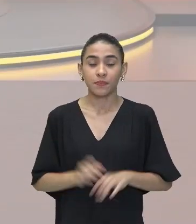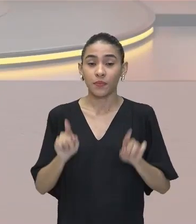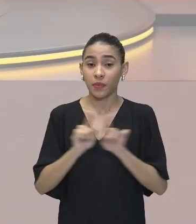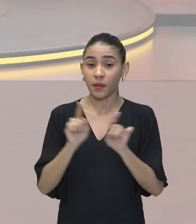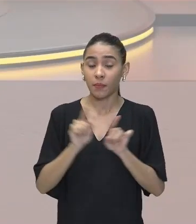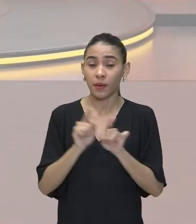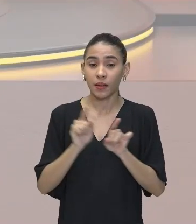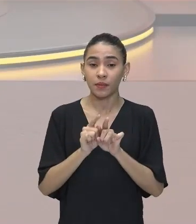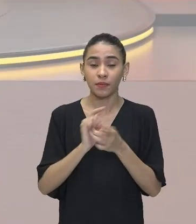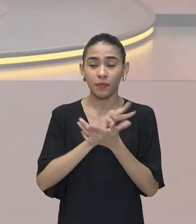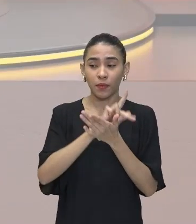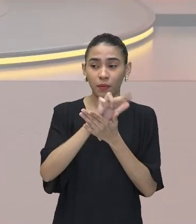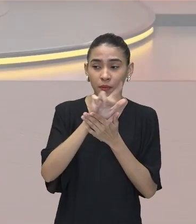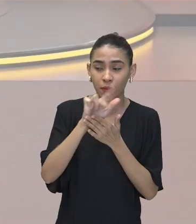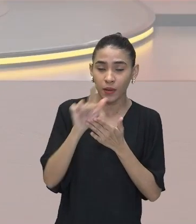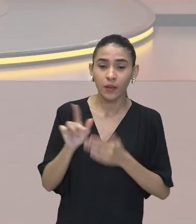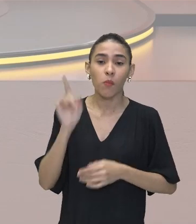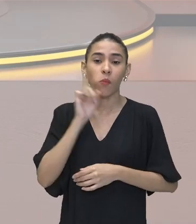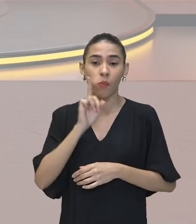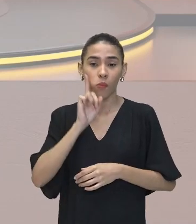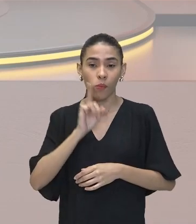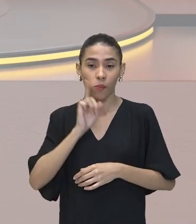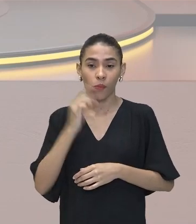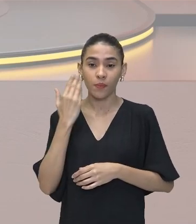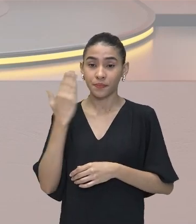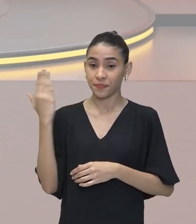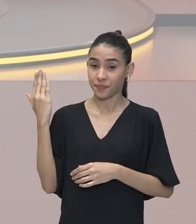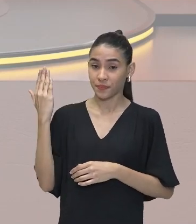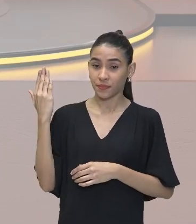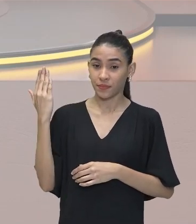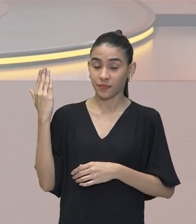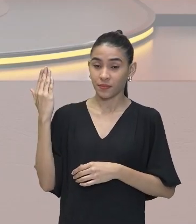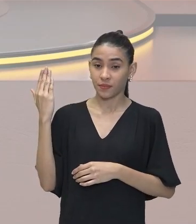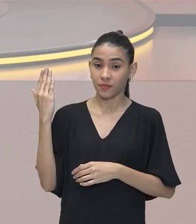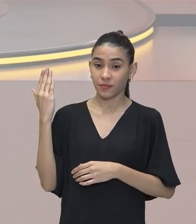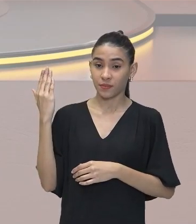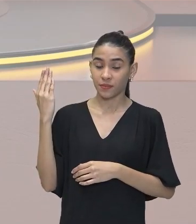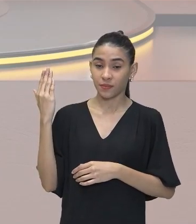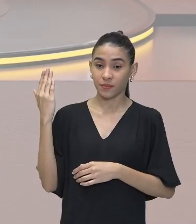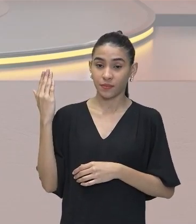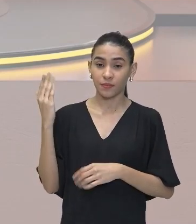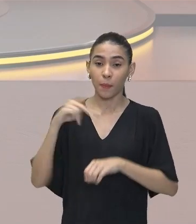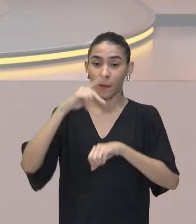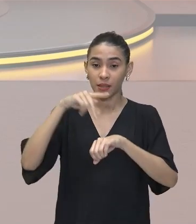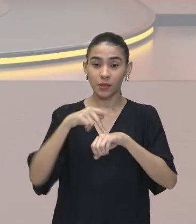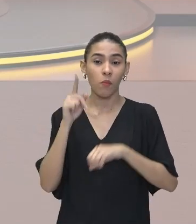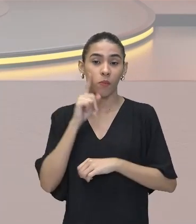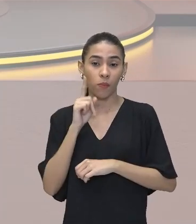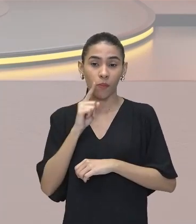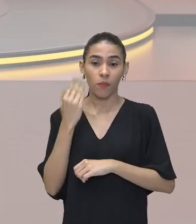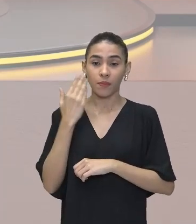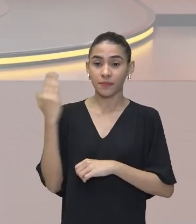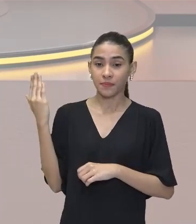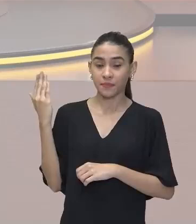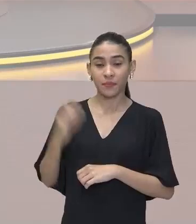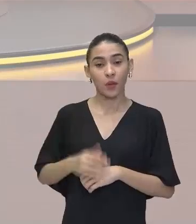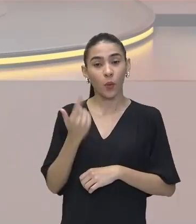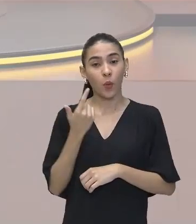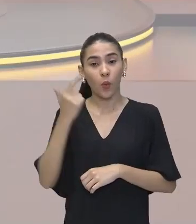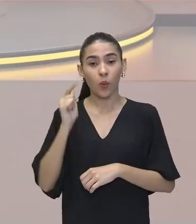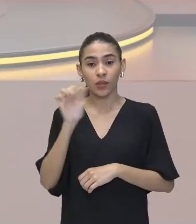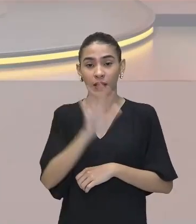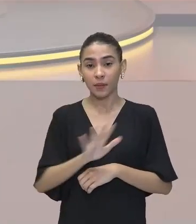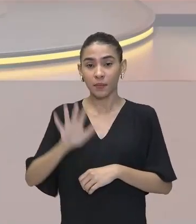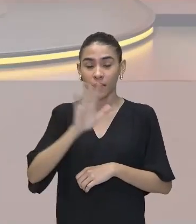dos grandes eventos do Brasil, e aí nós vemos imagens de Nova York, vamos ver outras imagens de